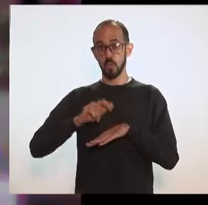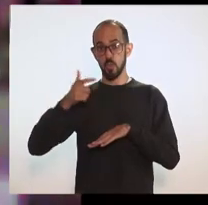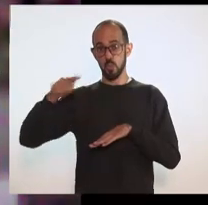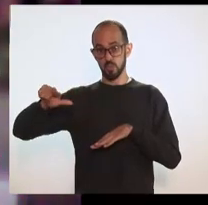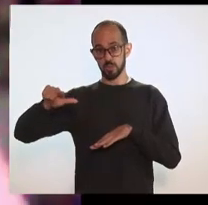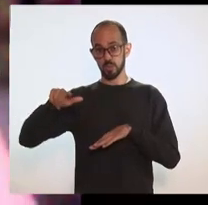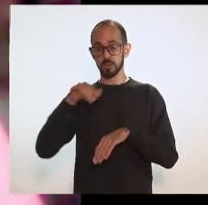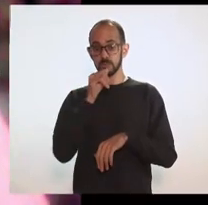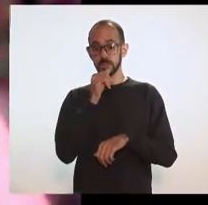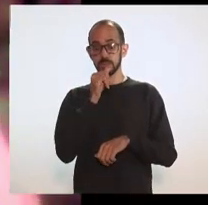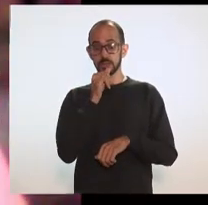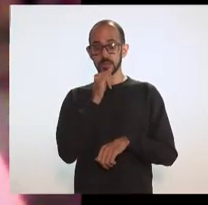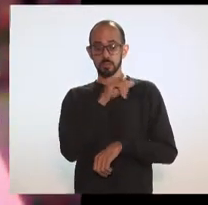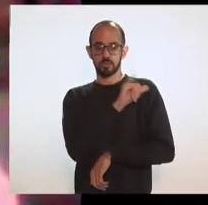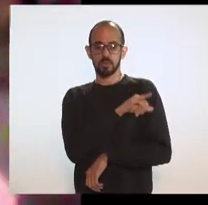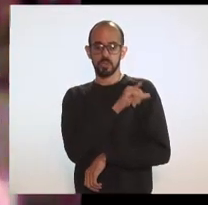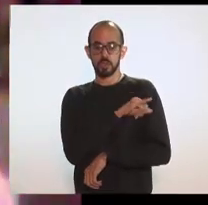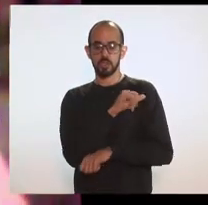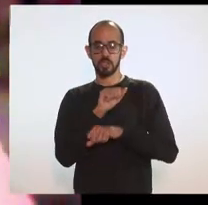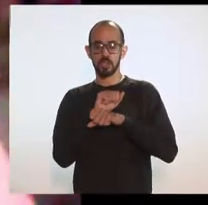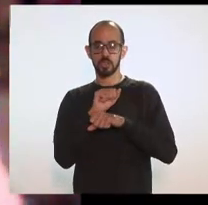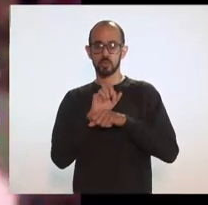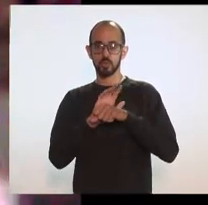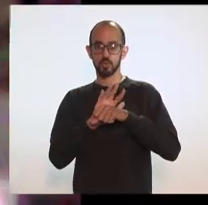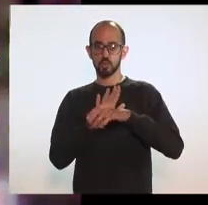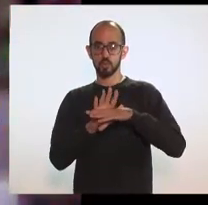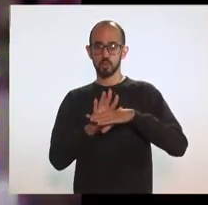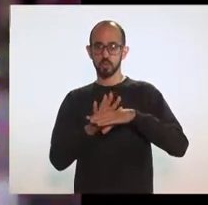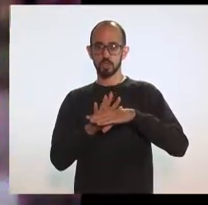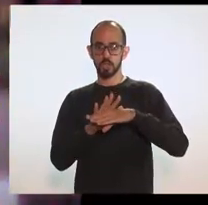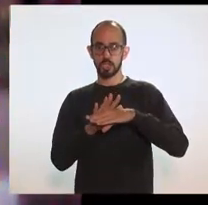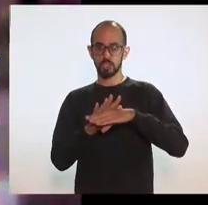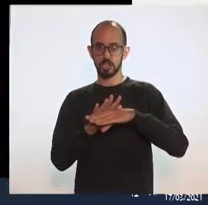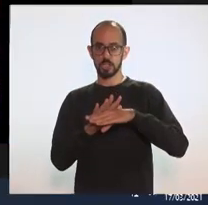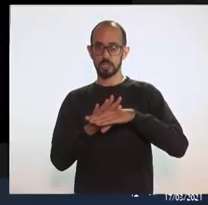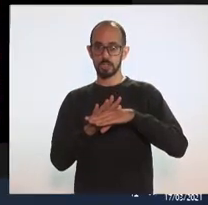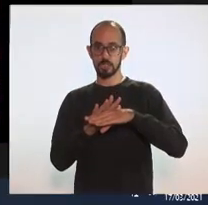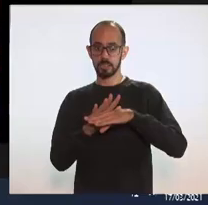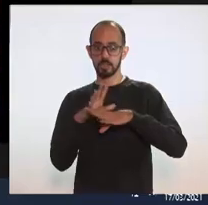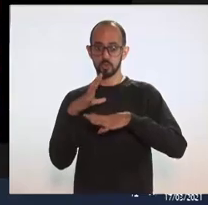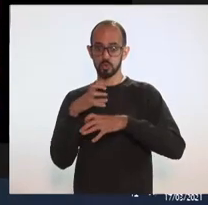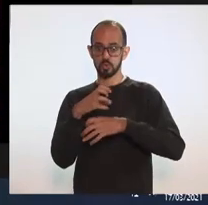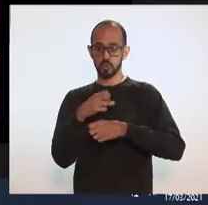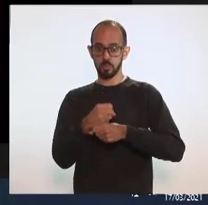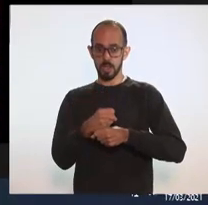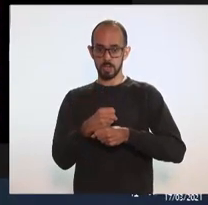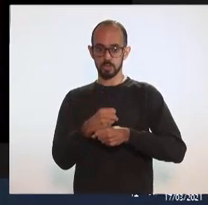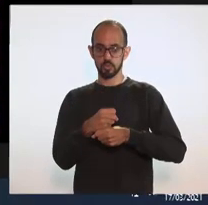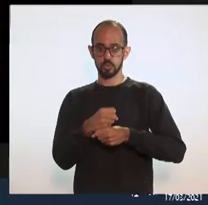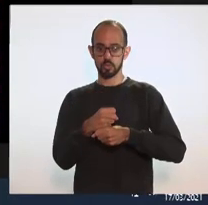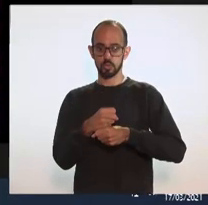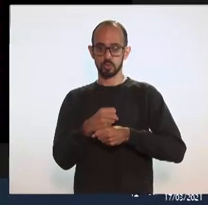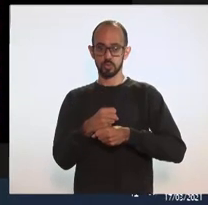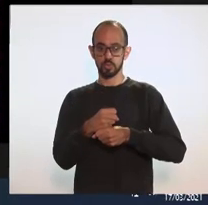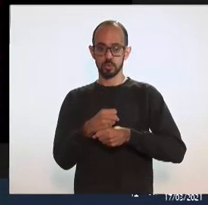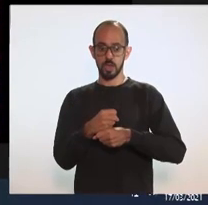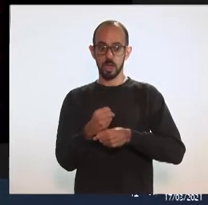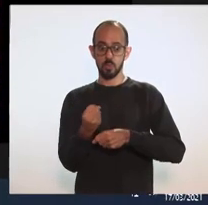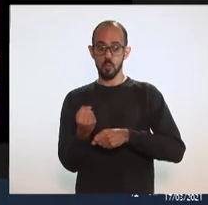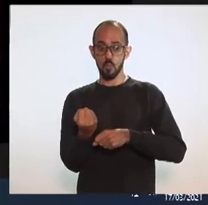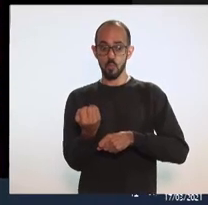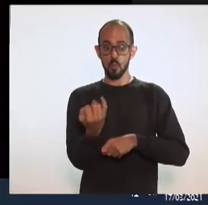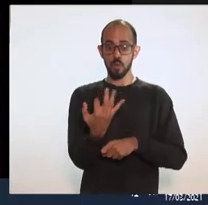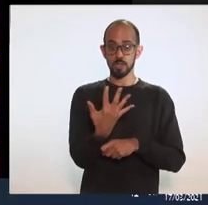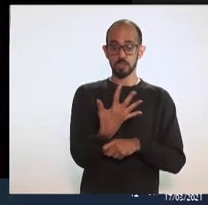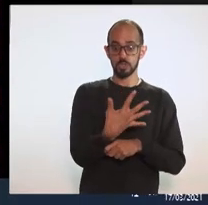para Cidade do Rio de Janeiro é a cidade Duque de Caxias em ambas as cidades a ocupação de leitos de UTI na rede